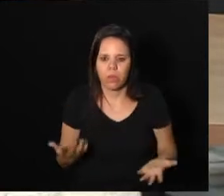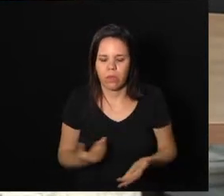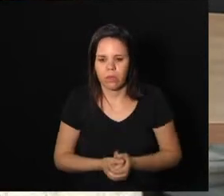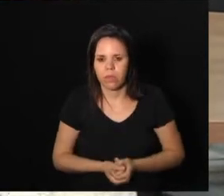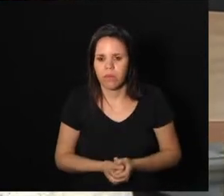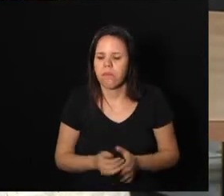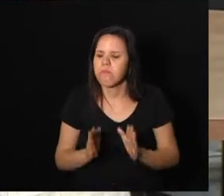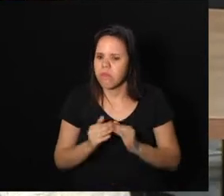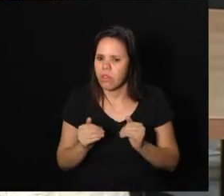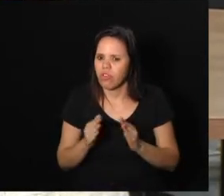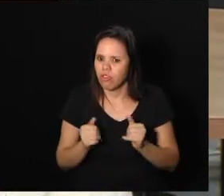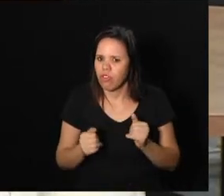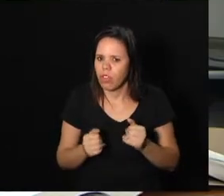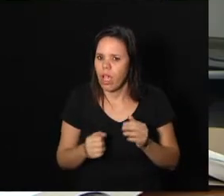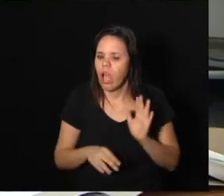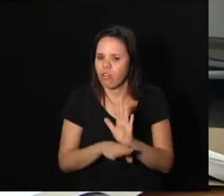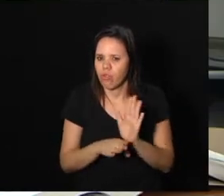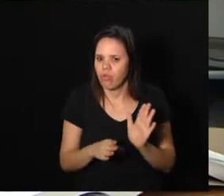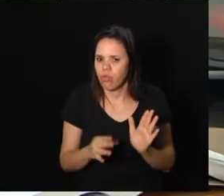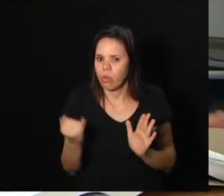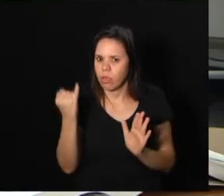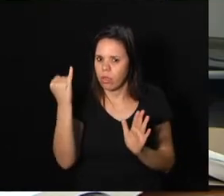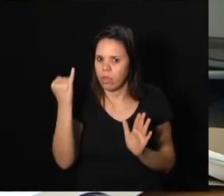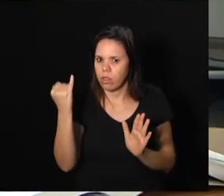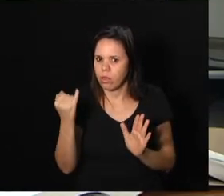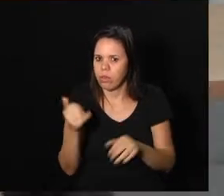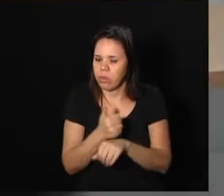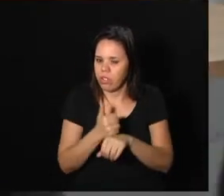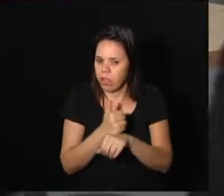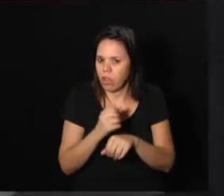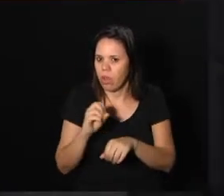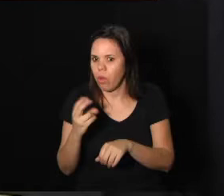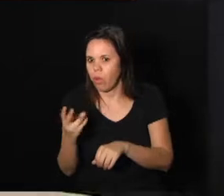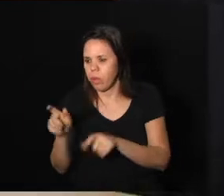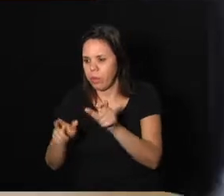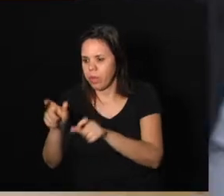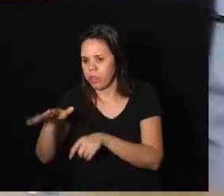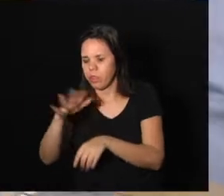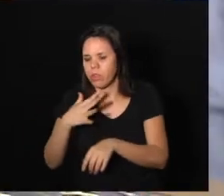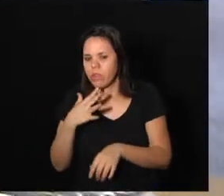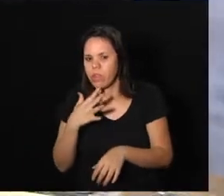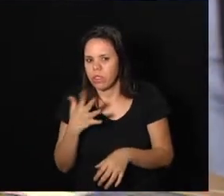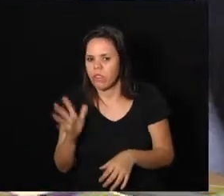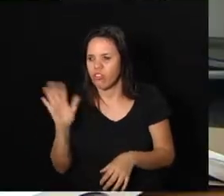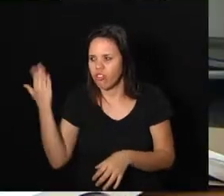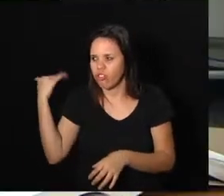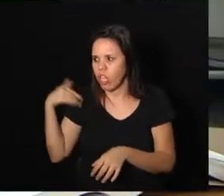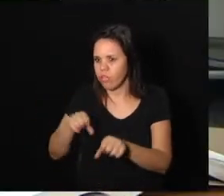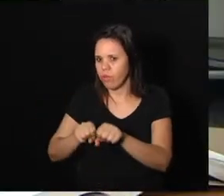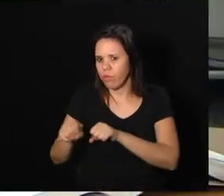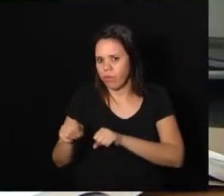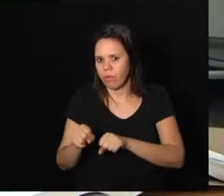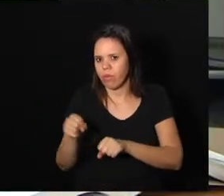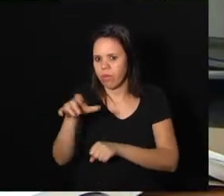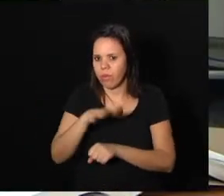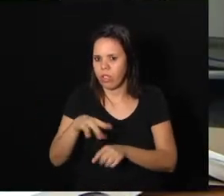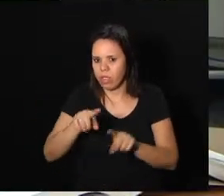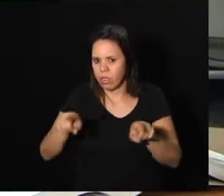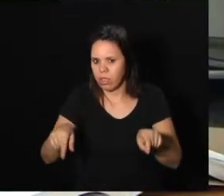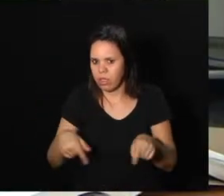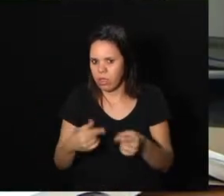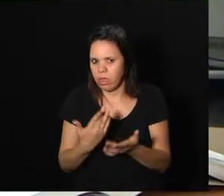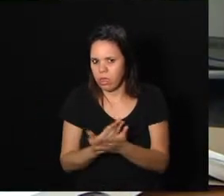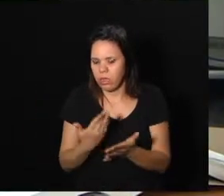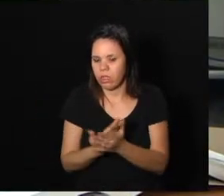situação. Pedir ajuda é muito importante, que seja para um profissional ou para essas pessoas conhecidas que já se formaram. Até dentro da sala de